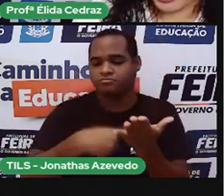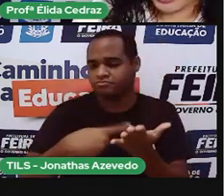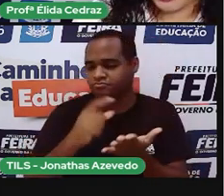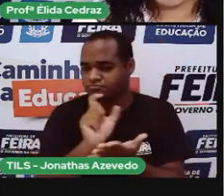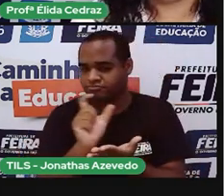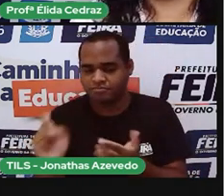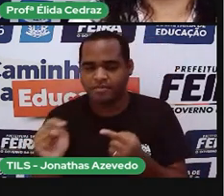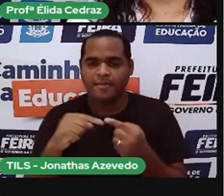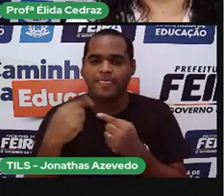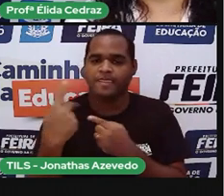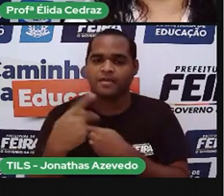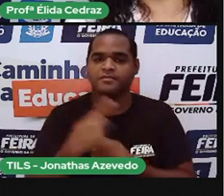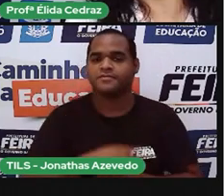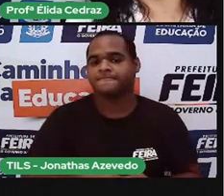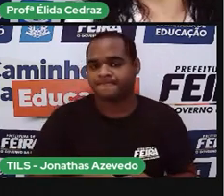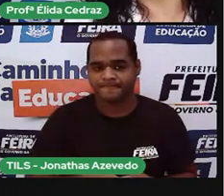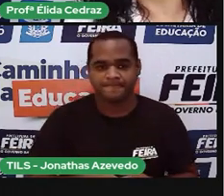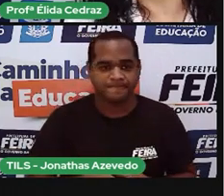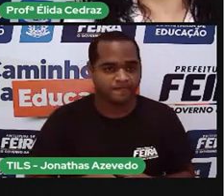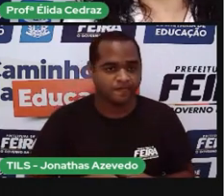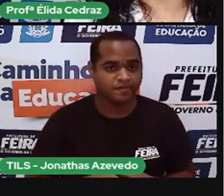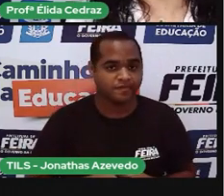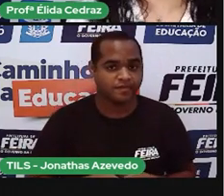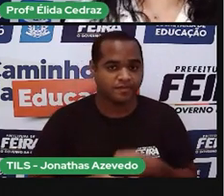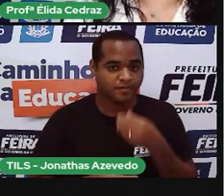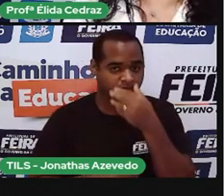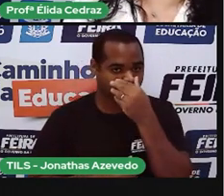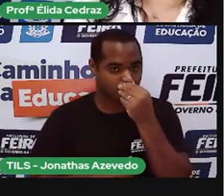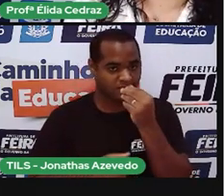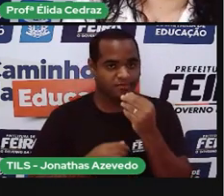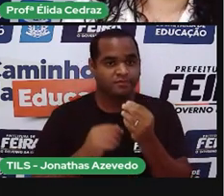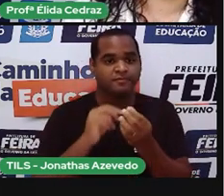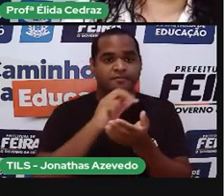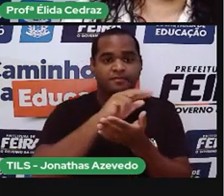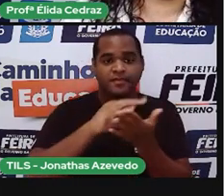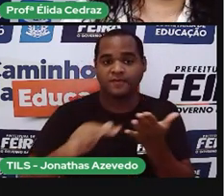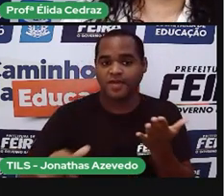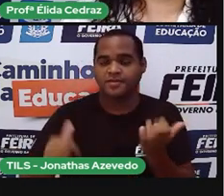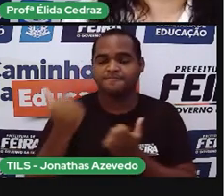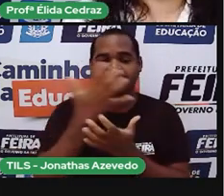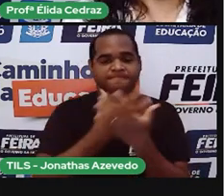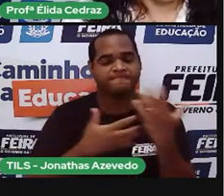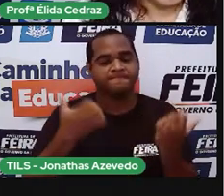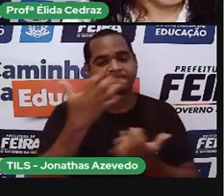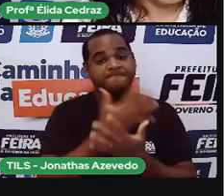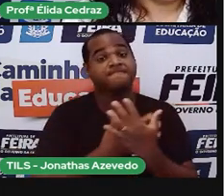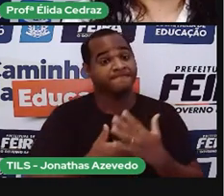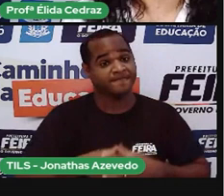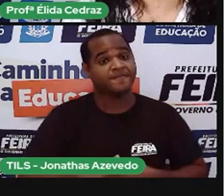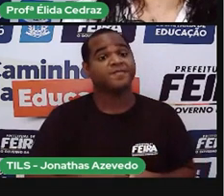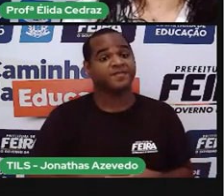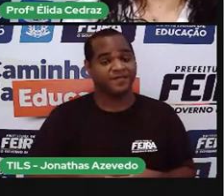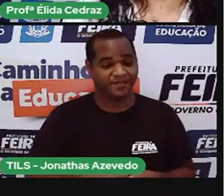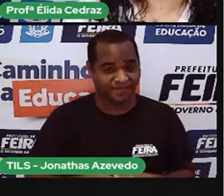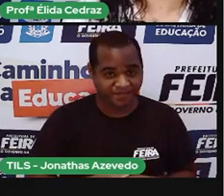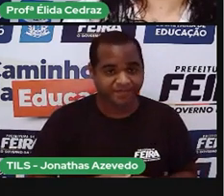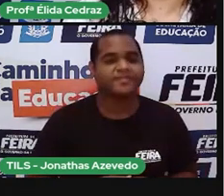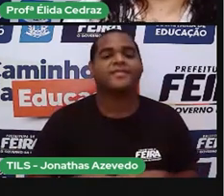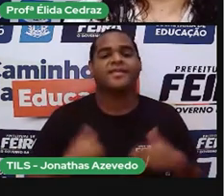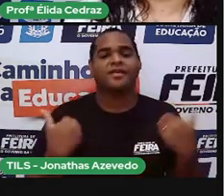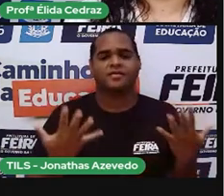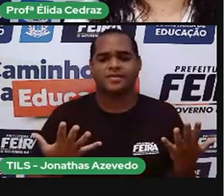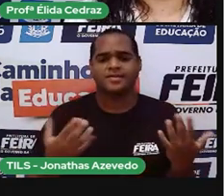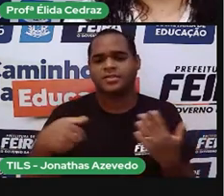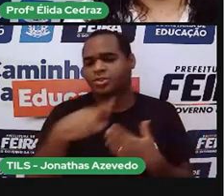das antigas os instrumentos musicais é nós